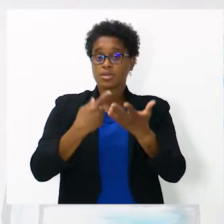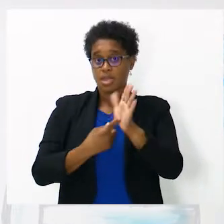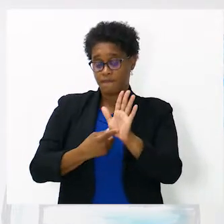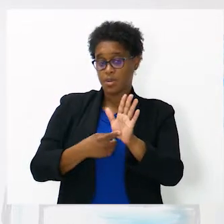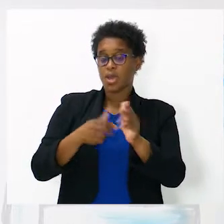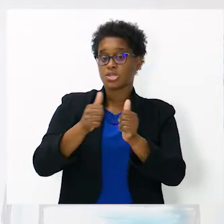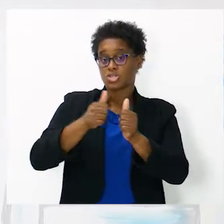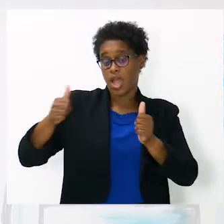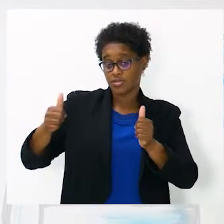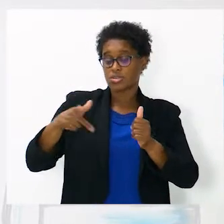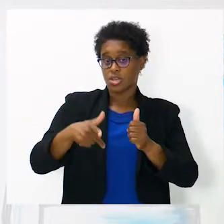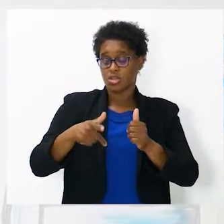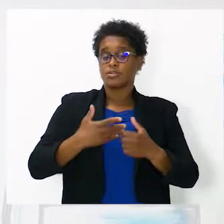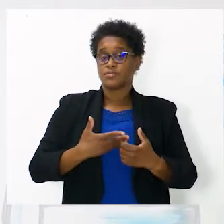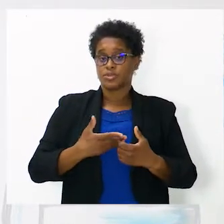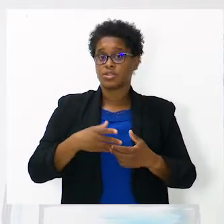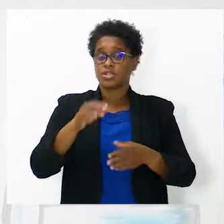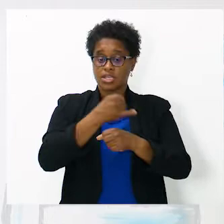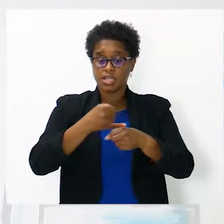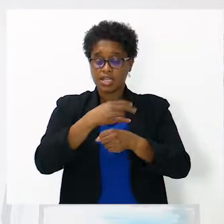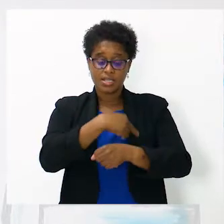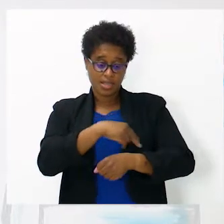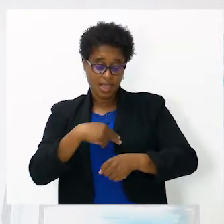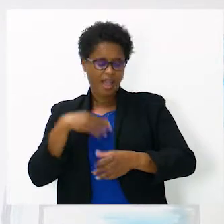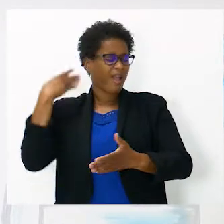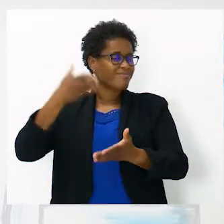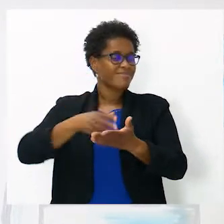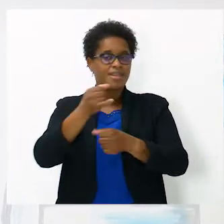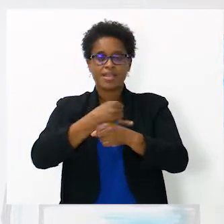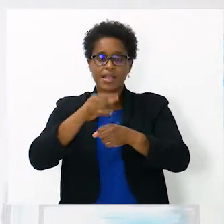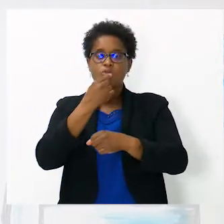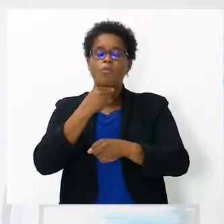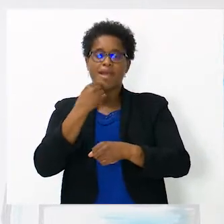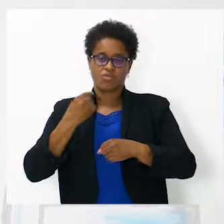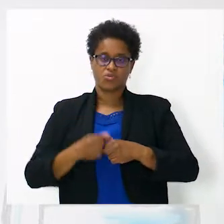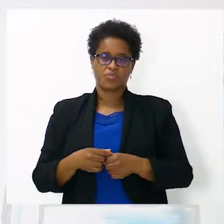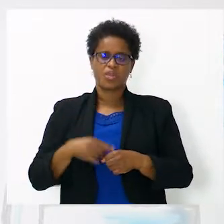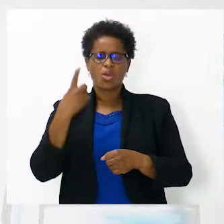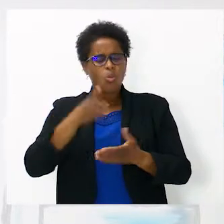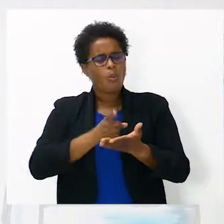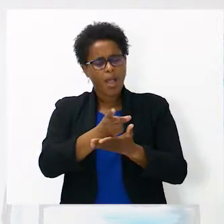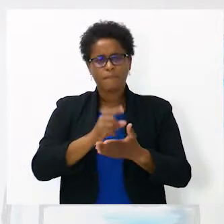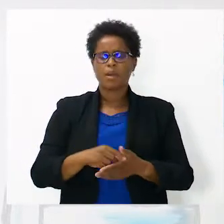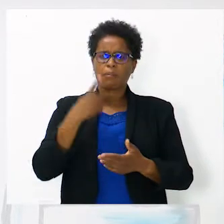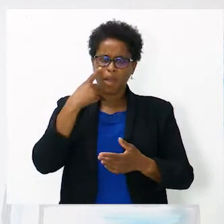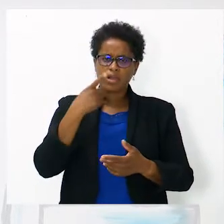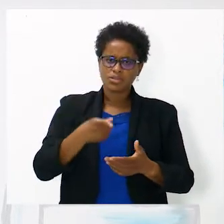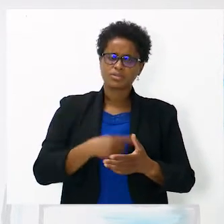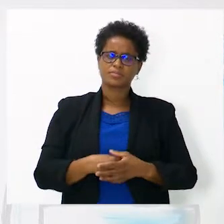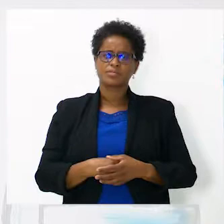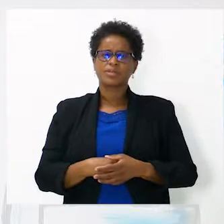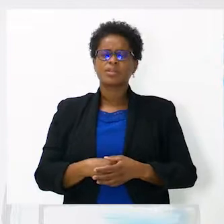a distância de Ilha de Santiago até Ilha do Maio? No mapa